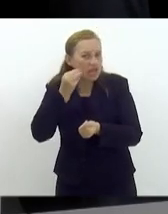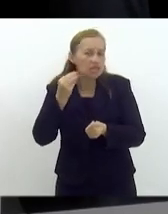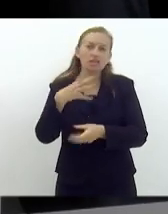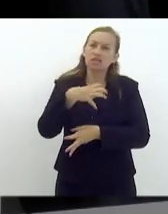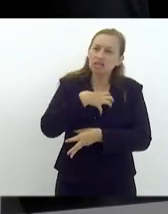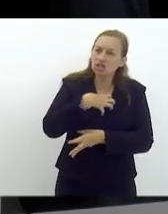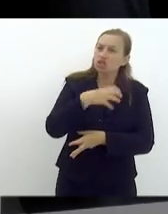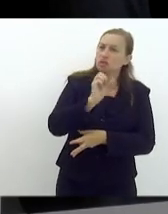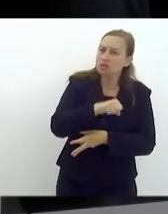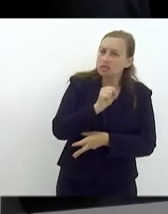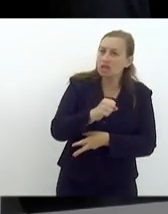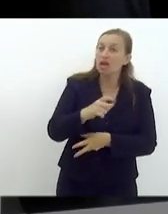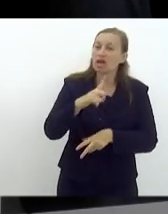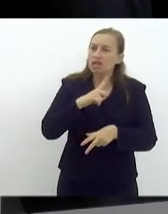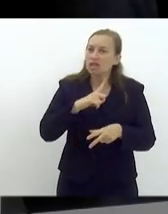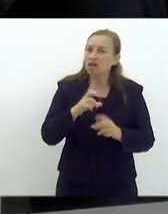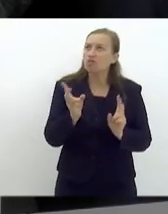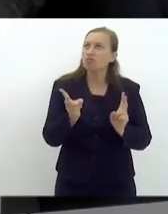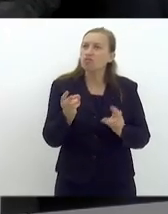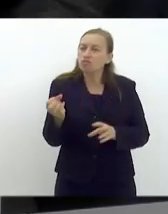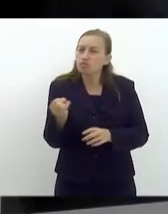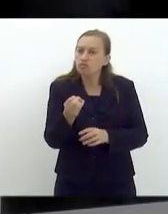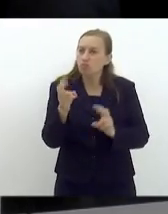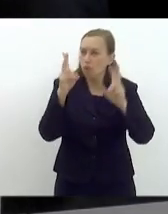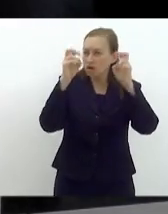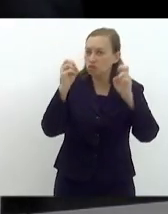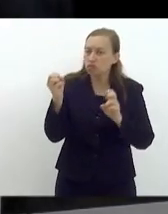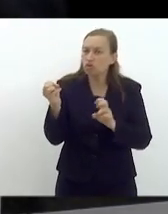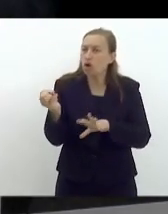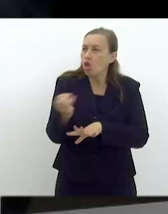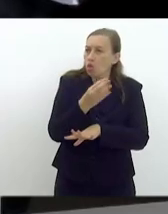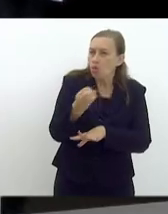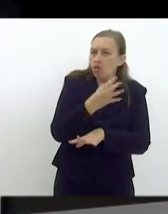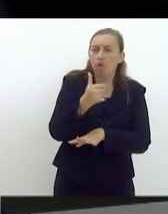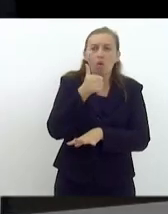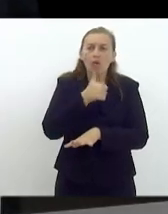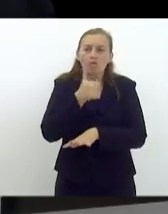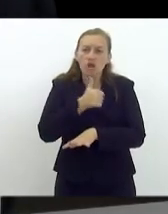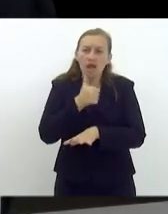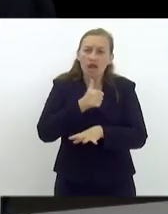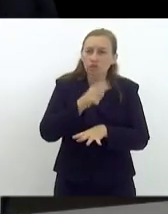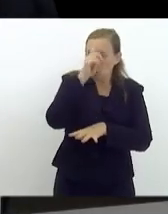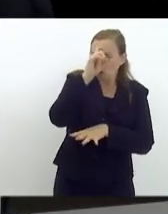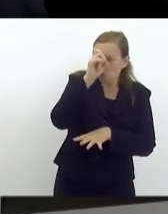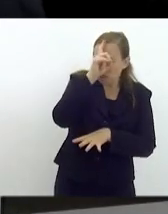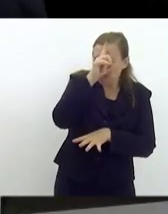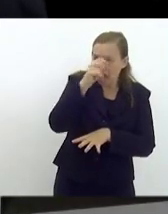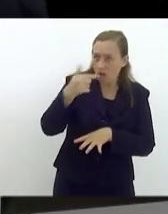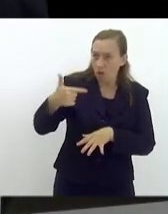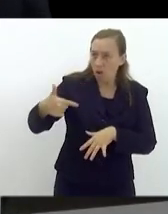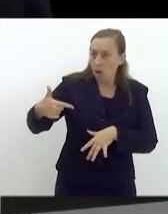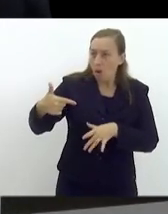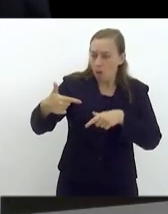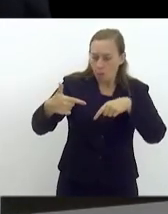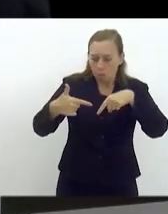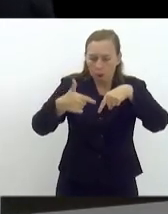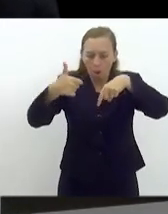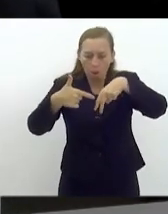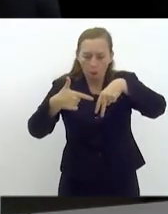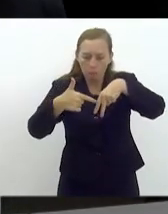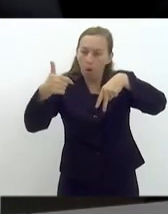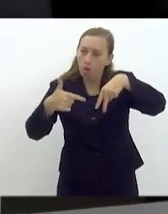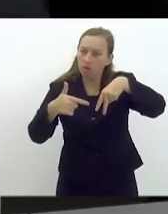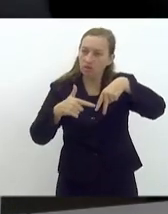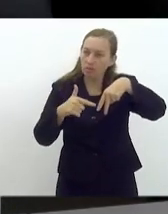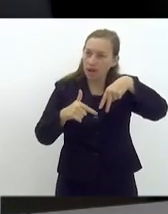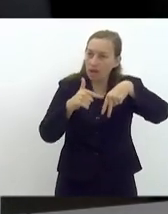eu até tive um caso muito recente em que uma mulher tava baleado no hospital é na perna e aí